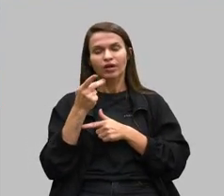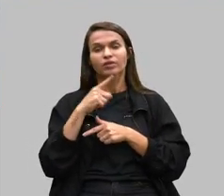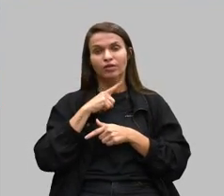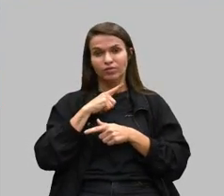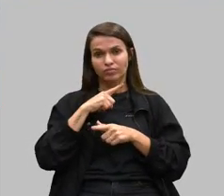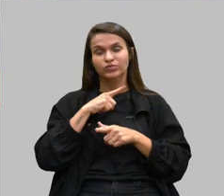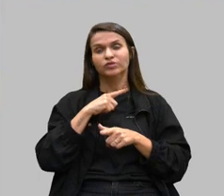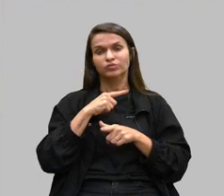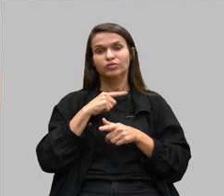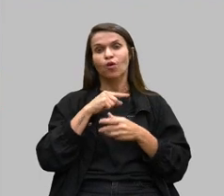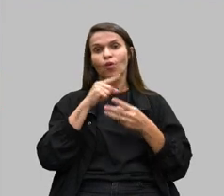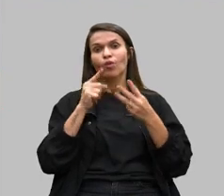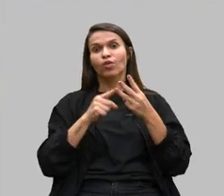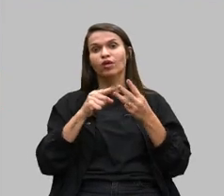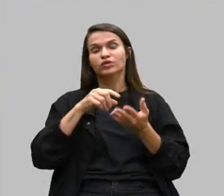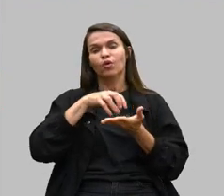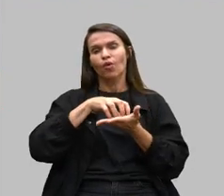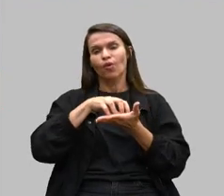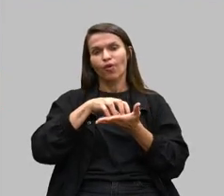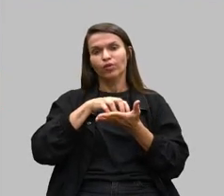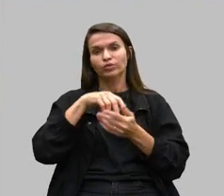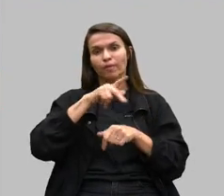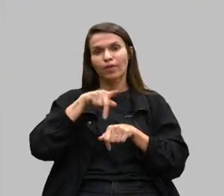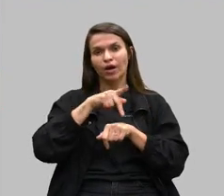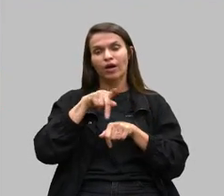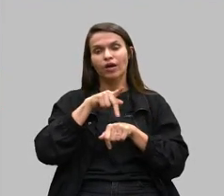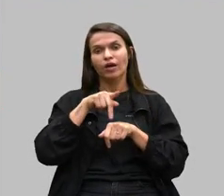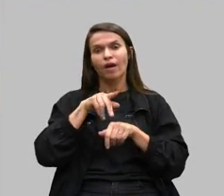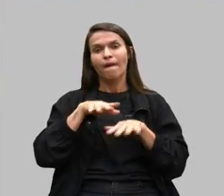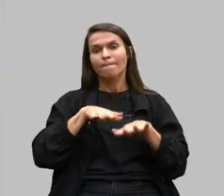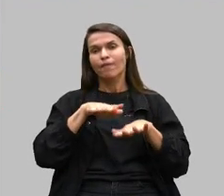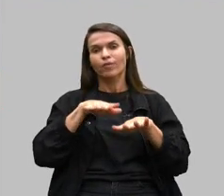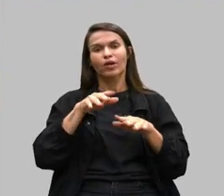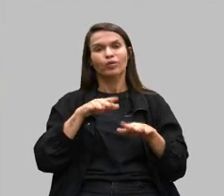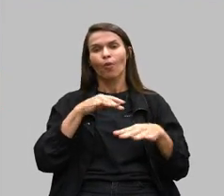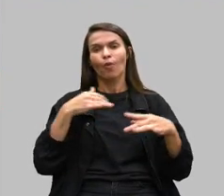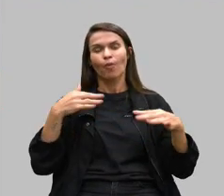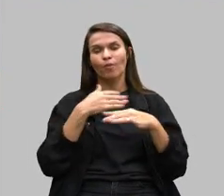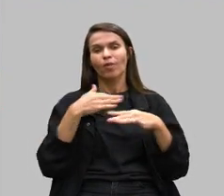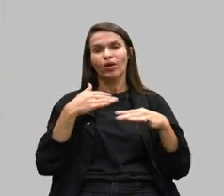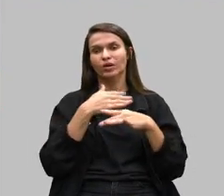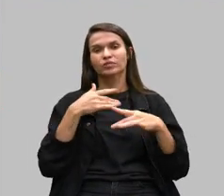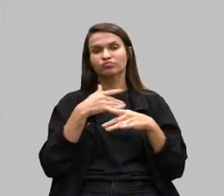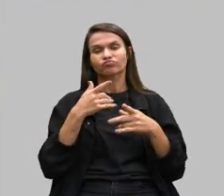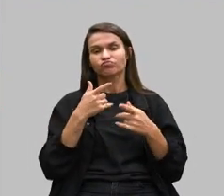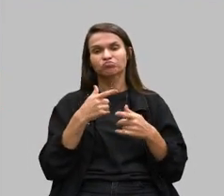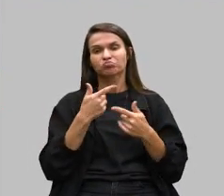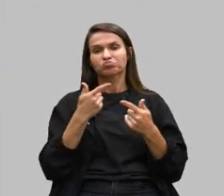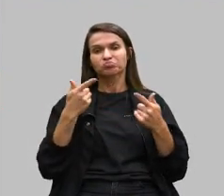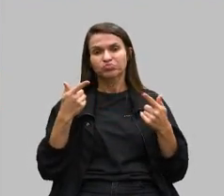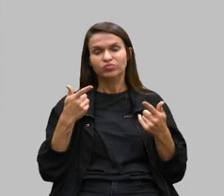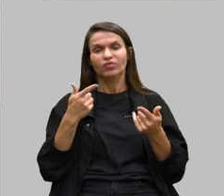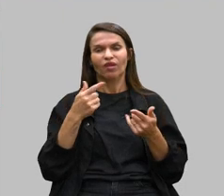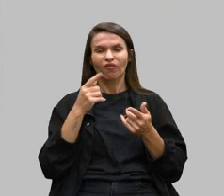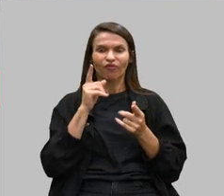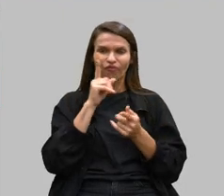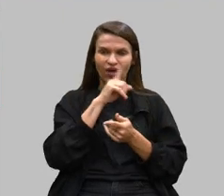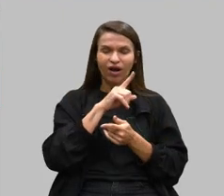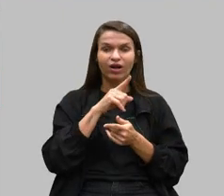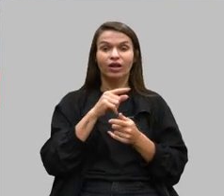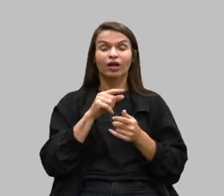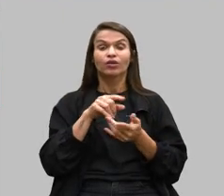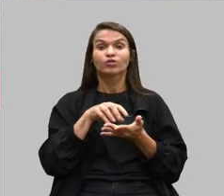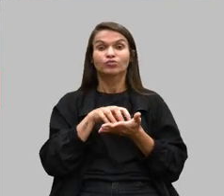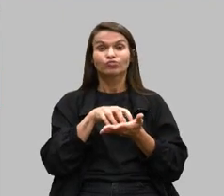né o terceiro maior aglomerado urbano do país que a mobilidade urbana ela tá colapsando E essa é a verdade né e o transporte de passageiro sob